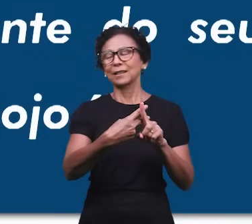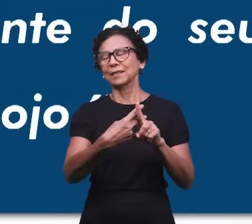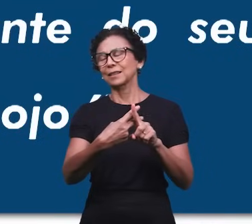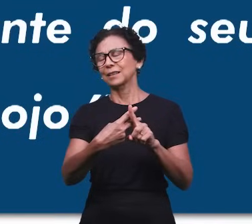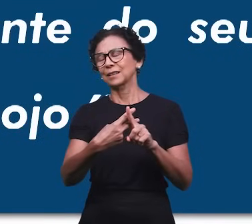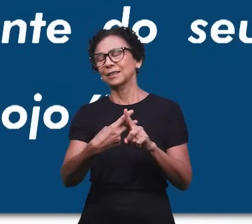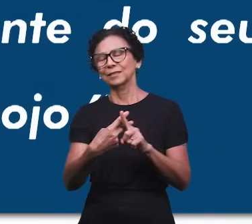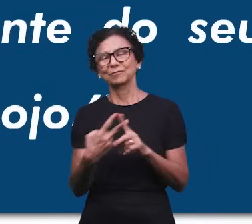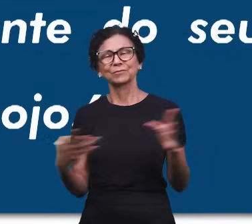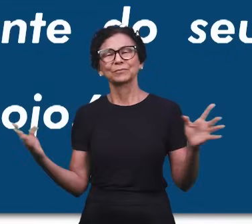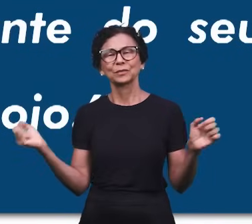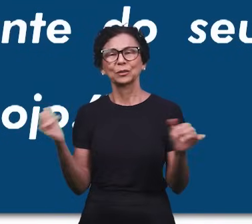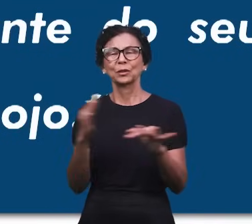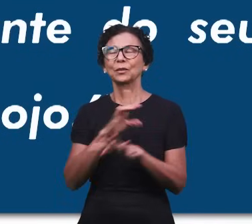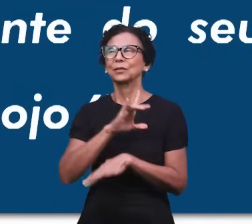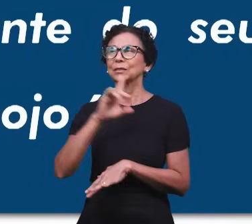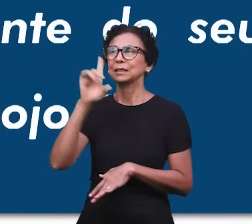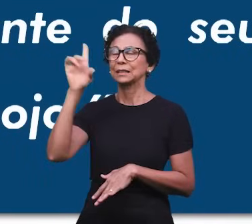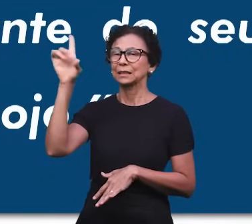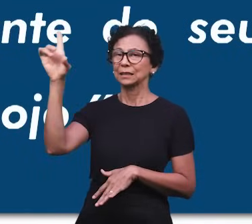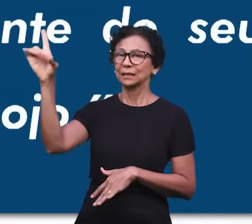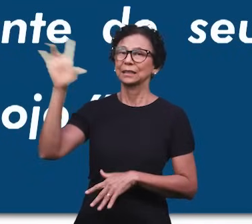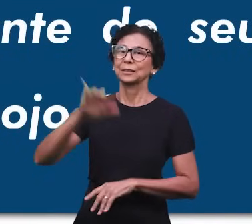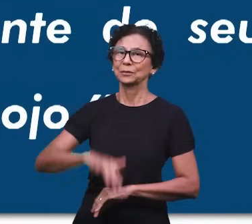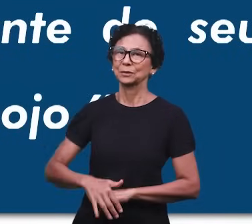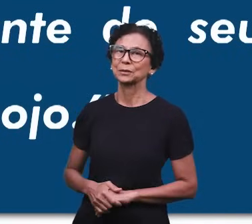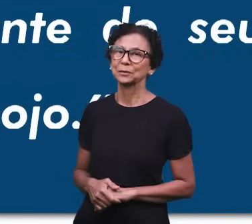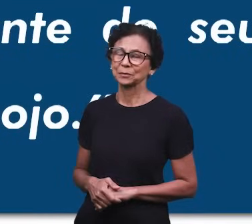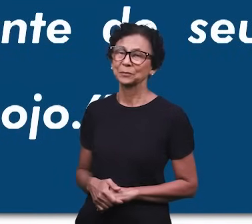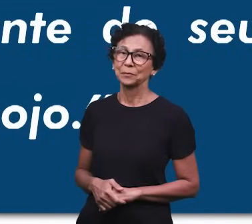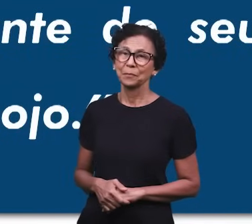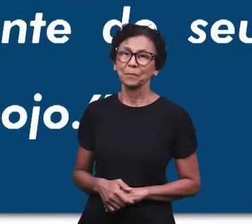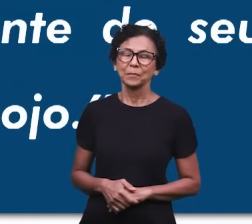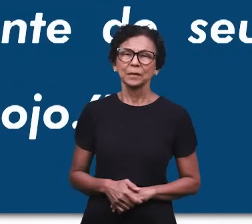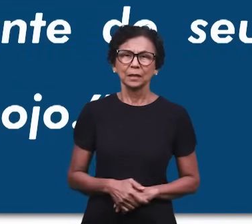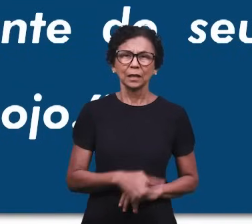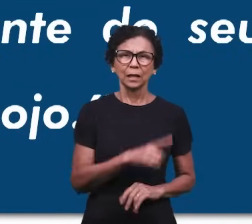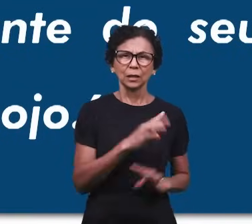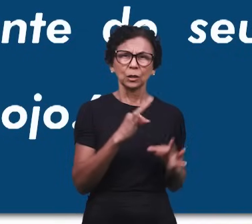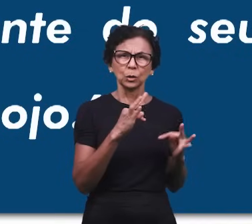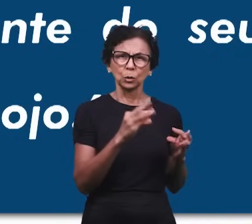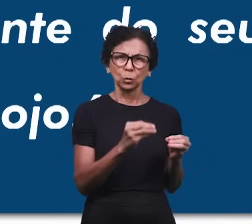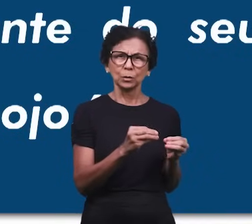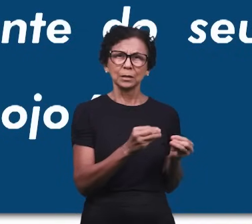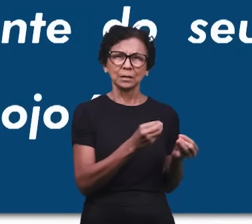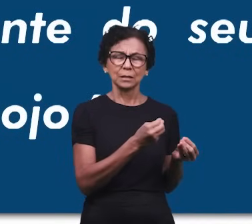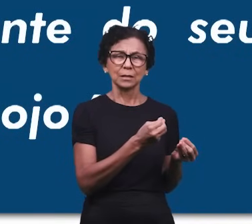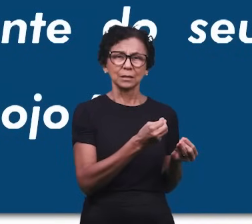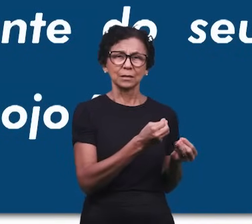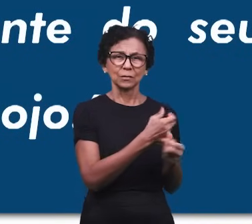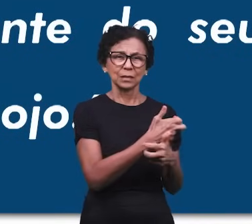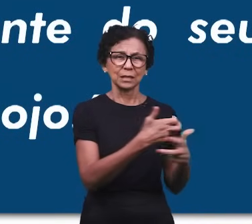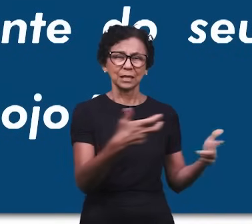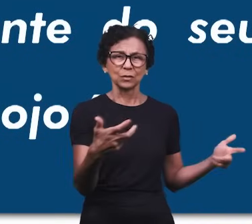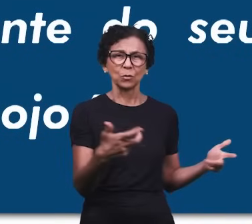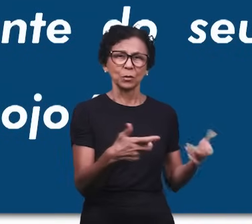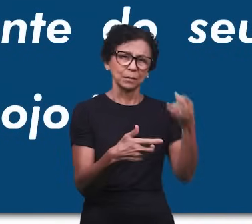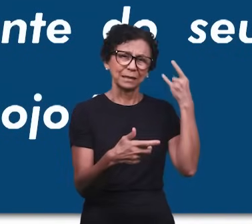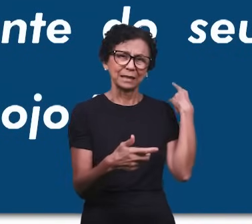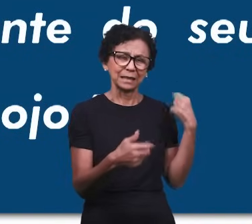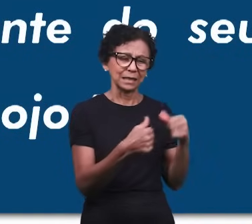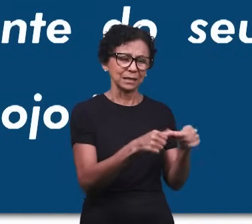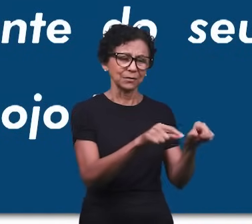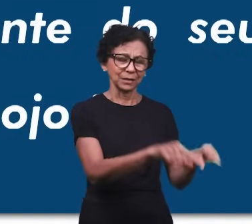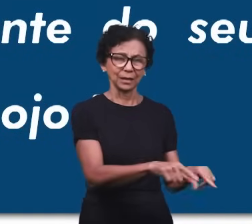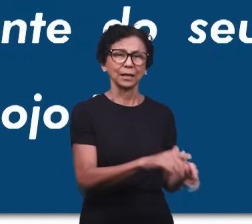Ele já estava bem, agora ele está melhor, porque eles levaram o mu grande despojo. Mu grande despojo. Ou seja, é o